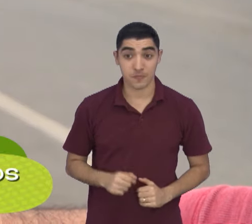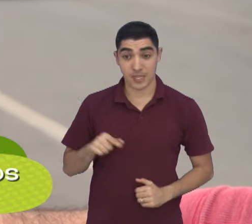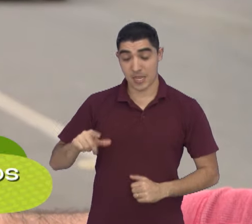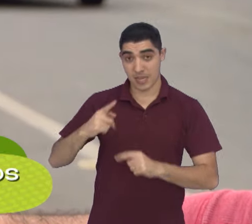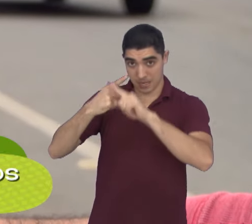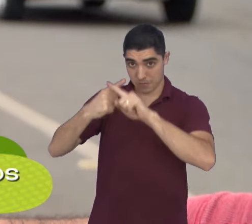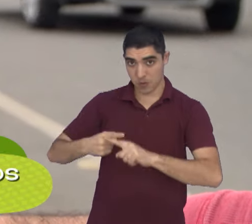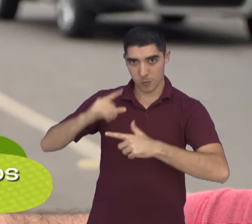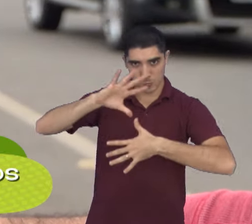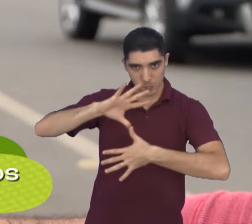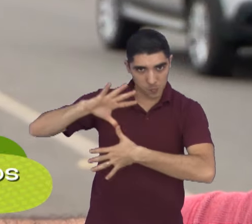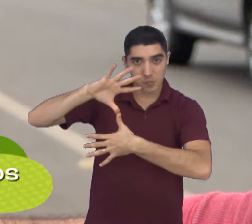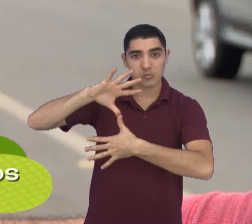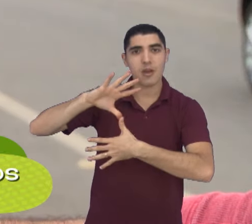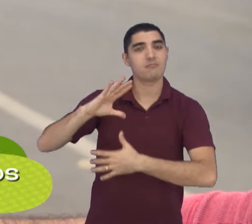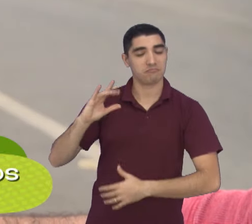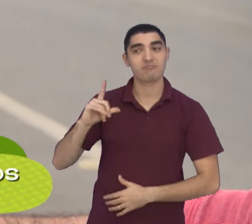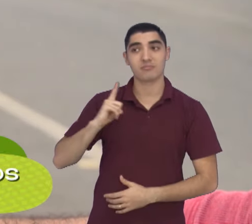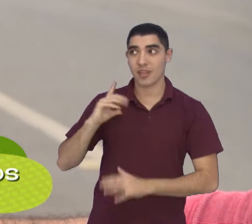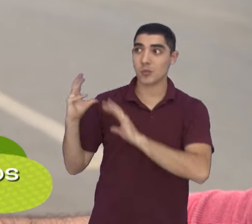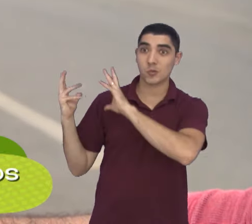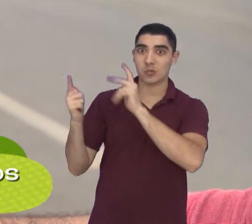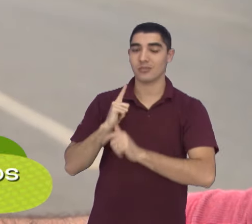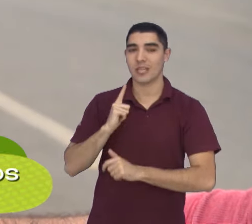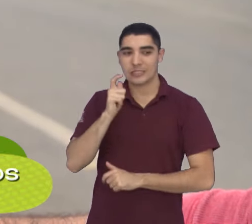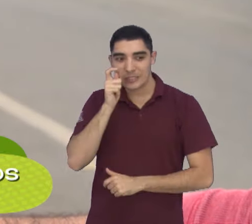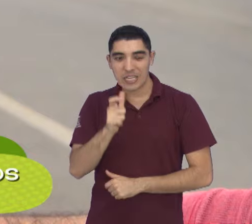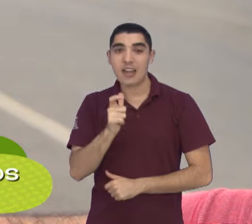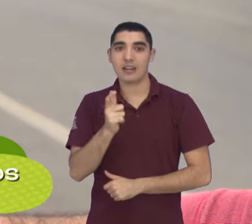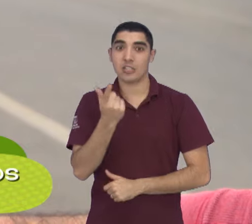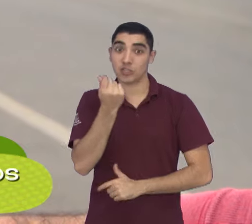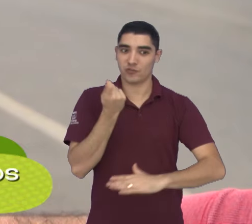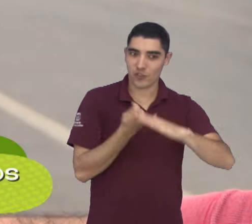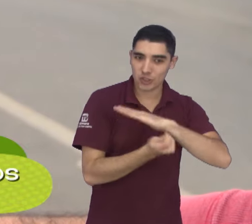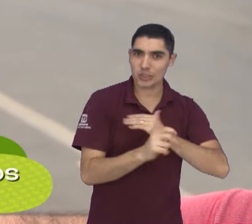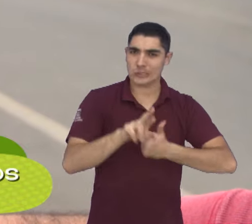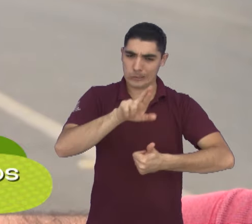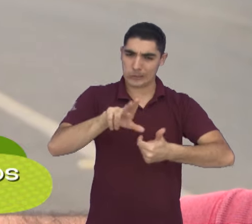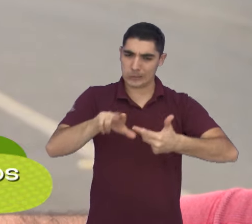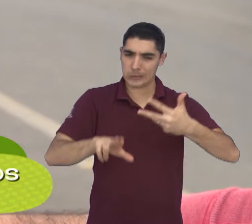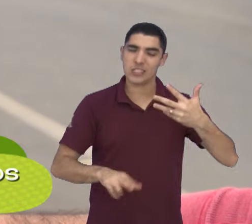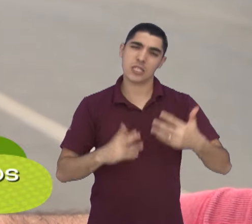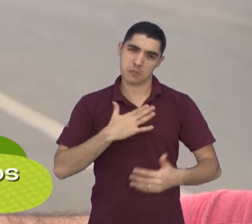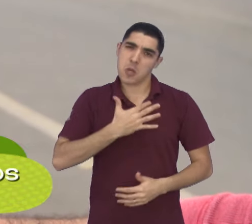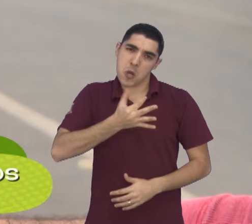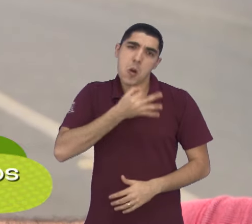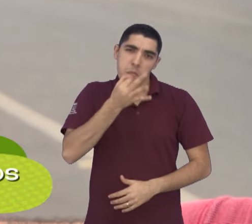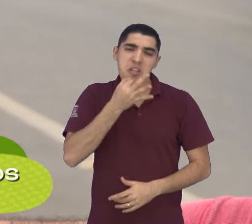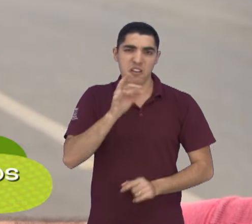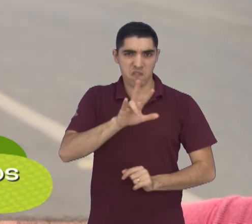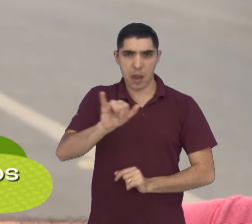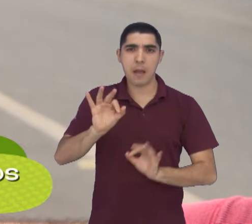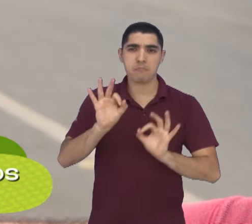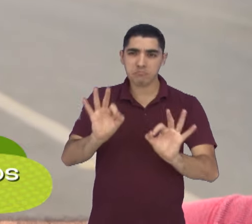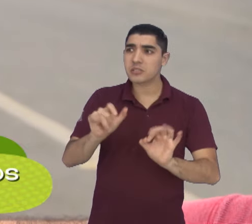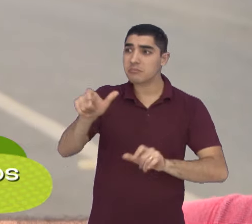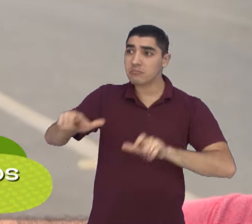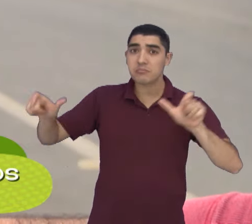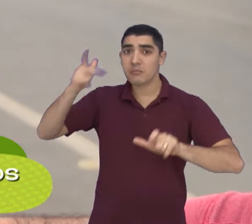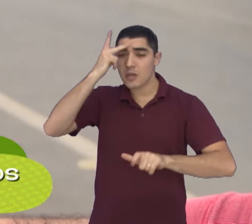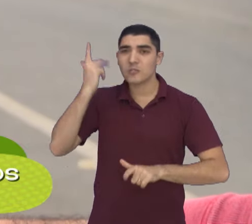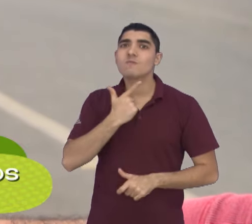ele desperta esse interesse e acredito eu que mais atletas vão aparecer,